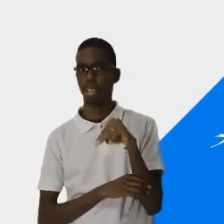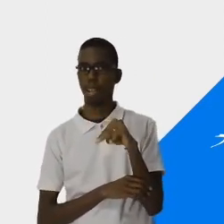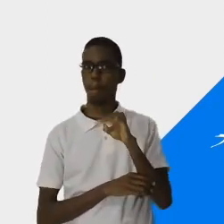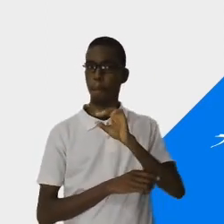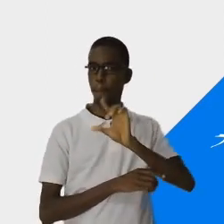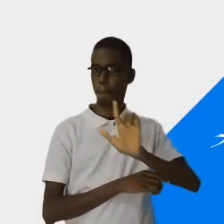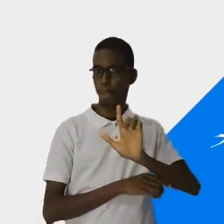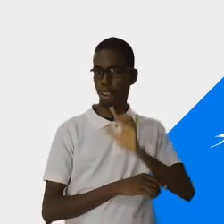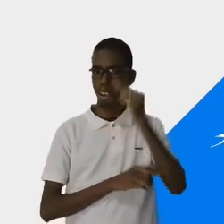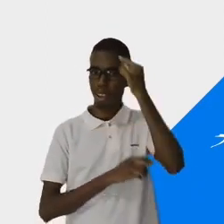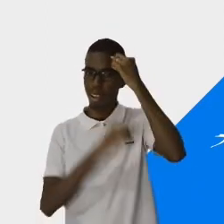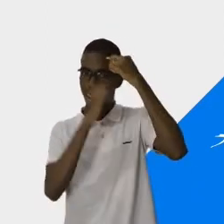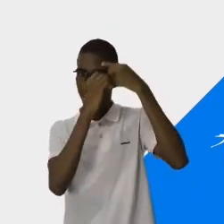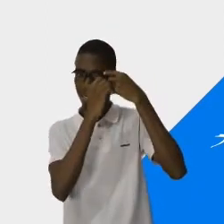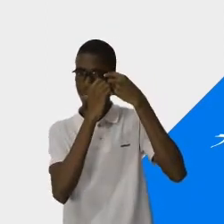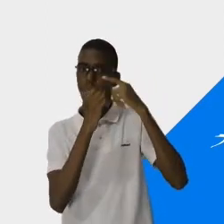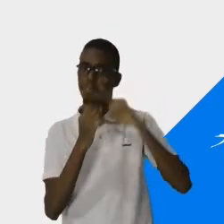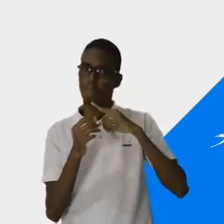cefalorraquidiano, né, tirado aqui